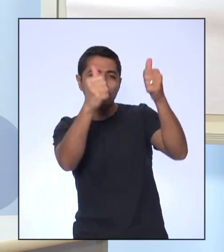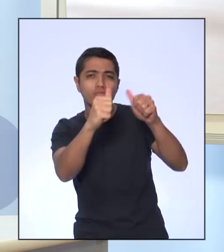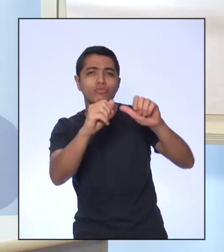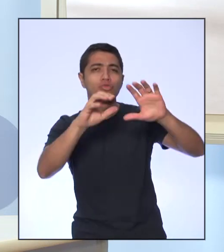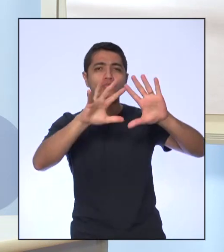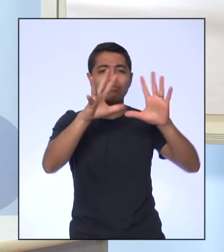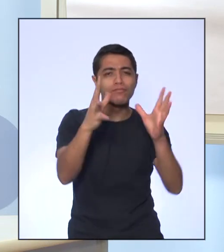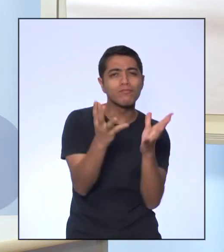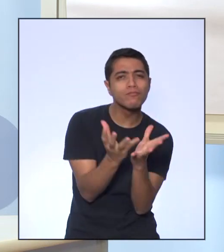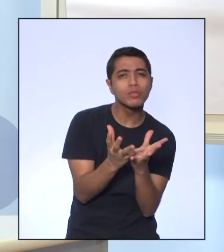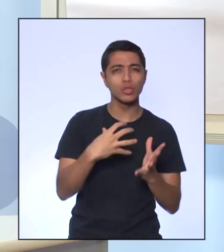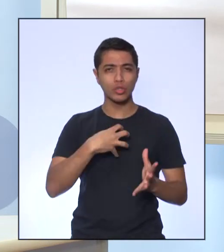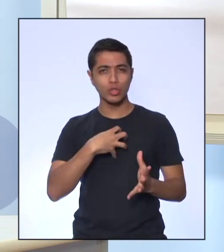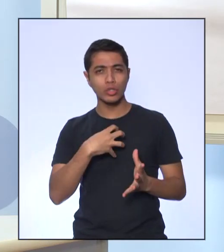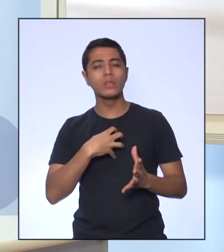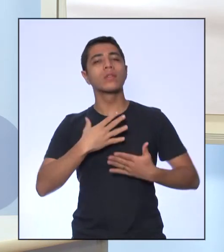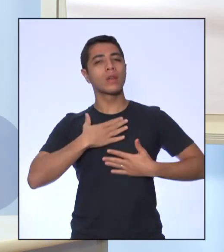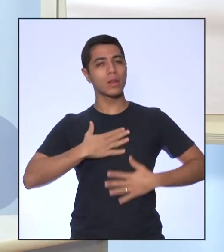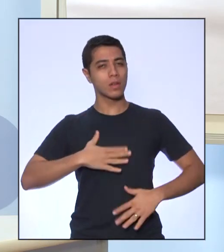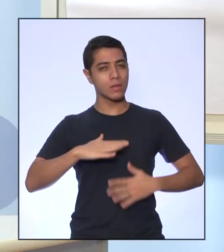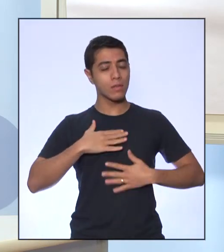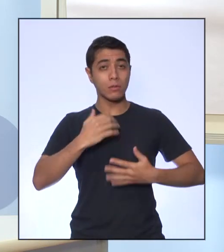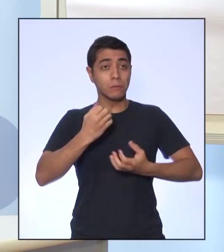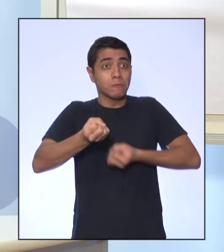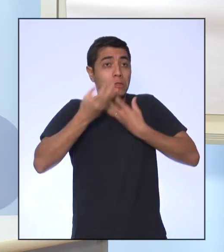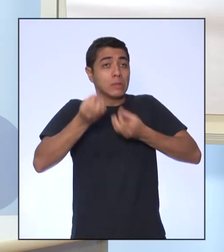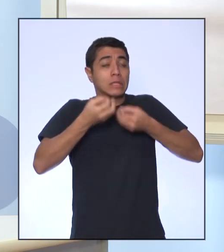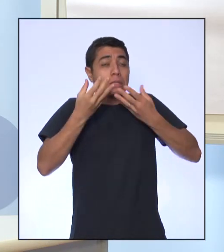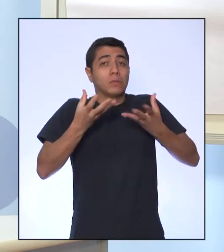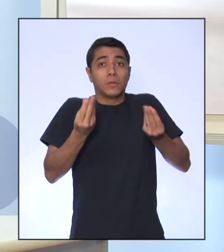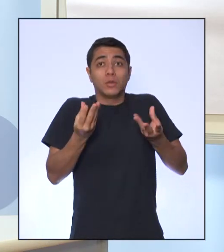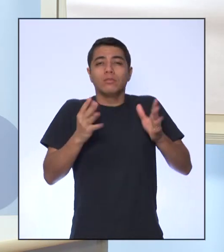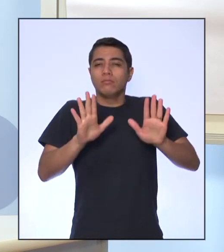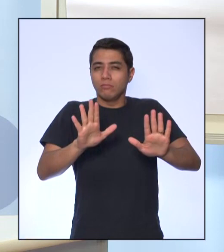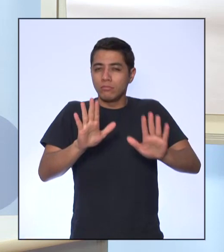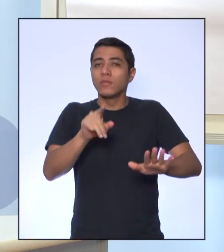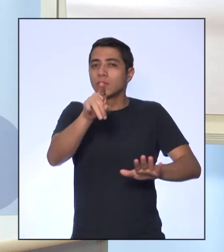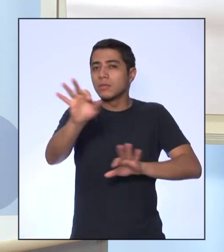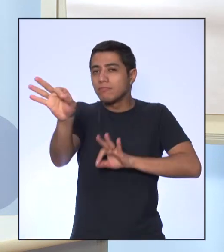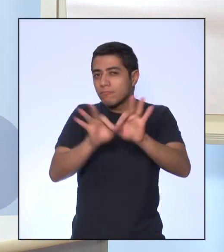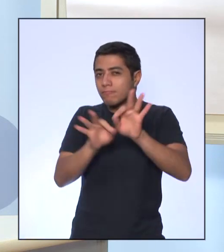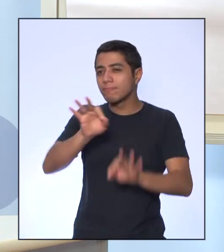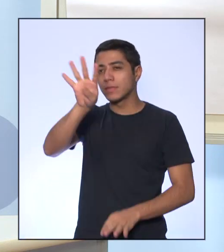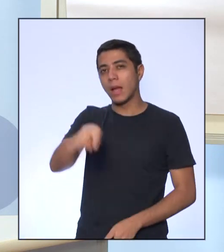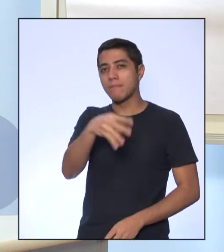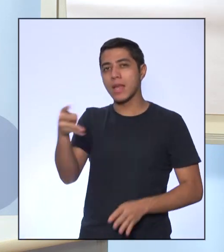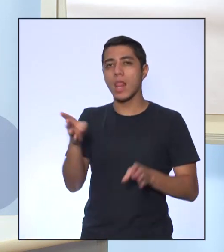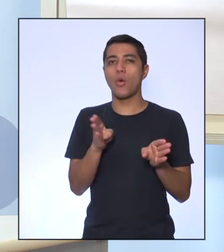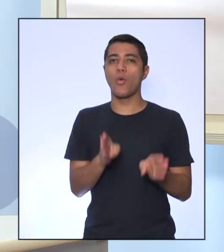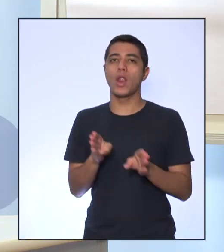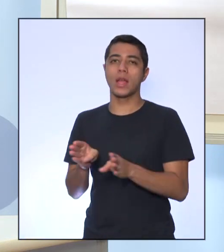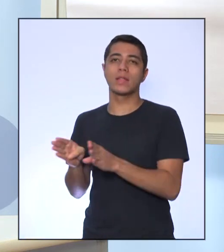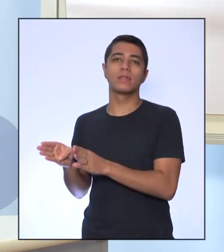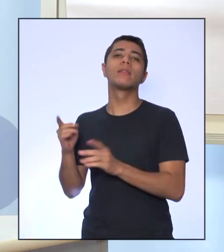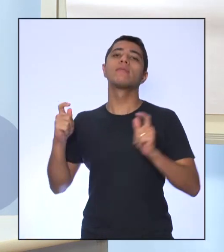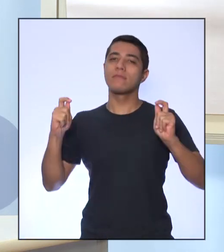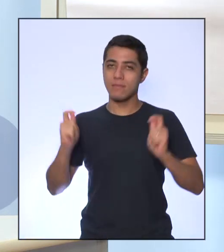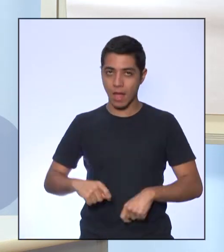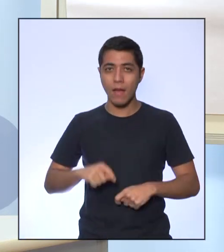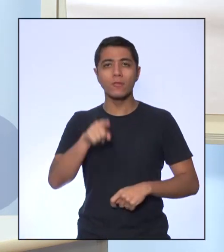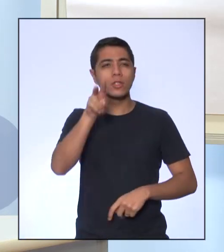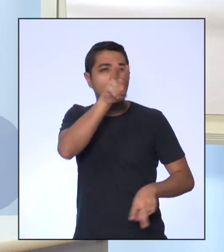informação parece mas se vocês montarem uma tabela fica até bem mais organizado vocês vão identificar que